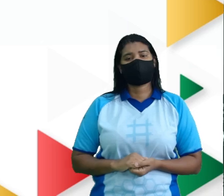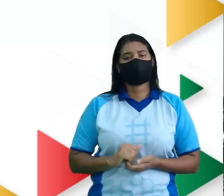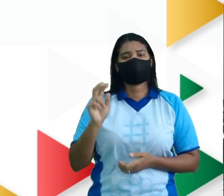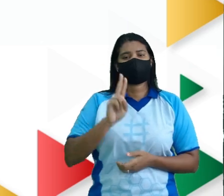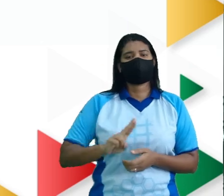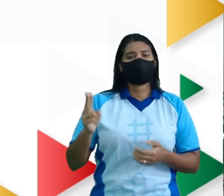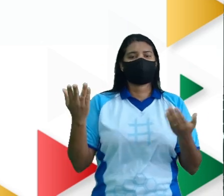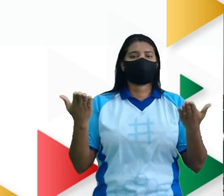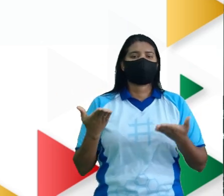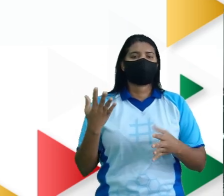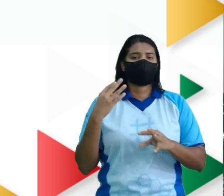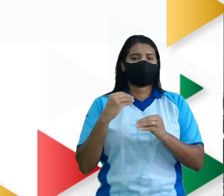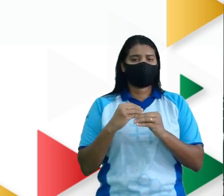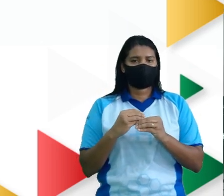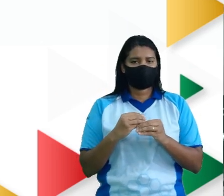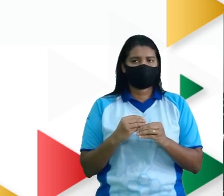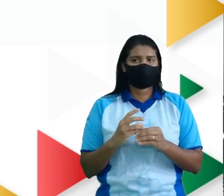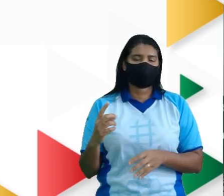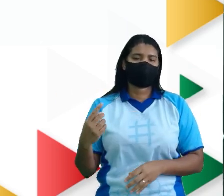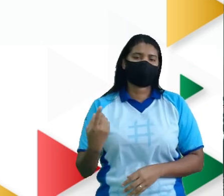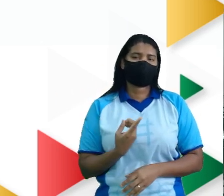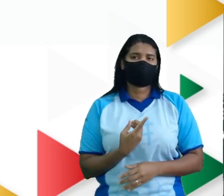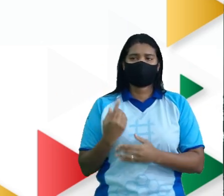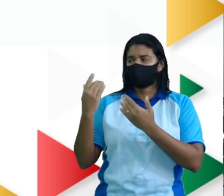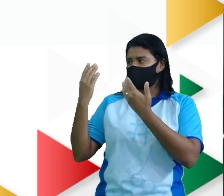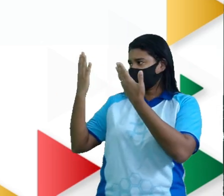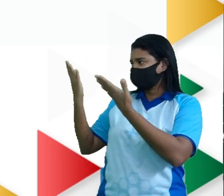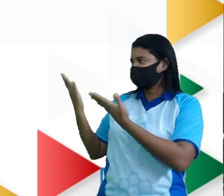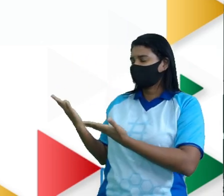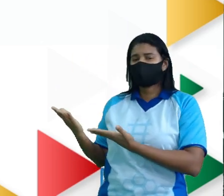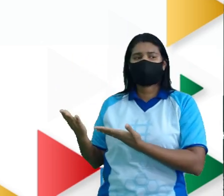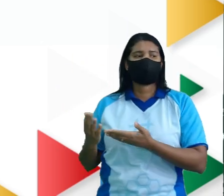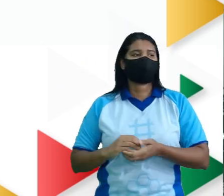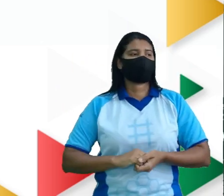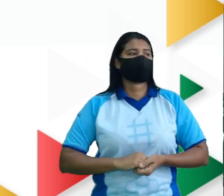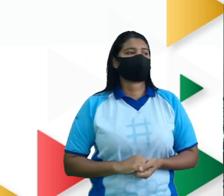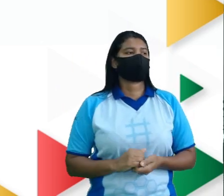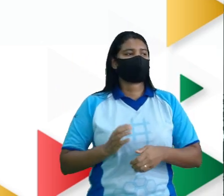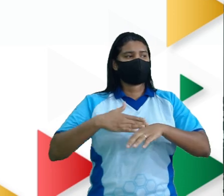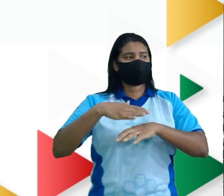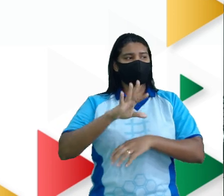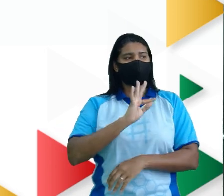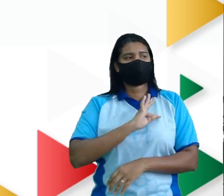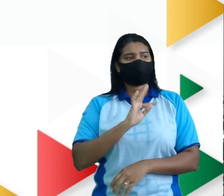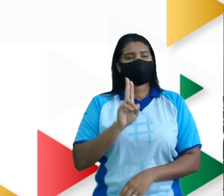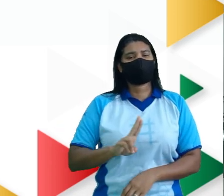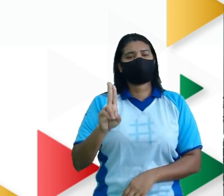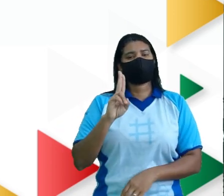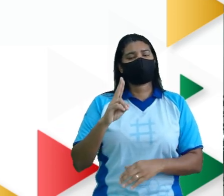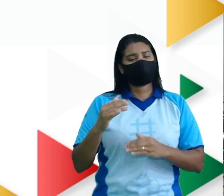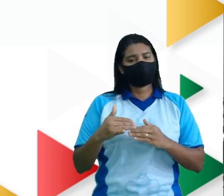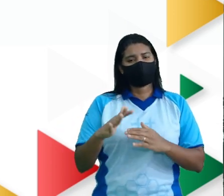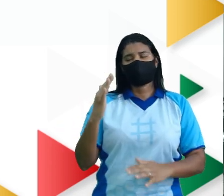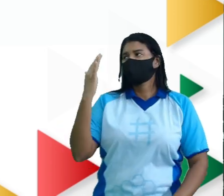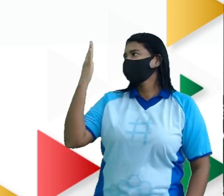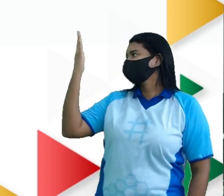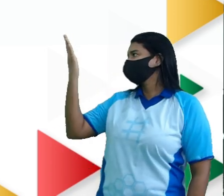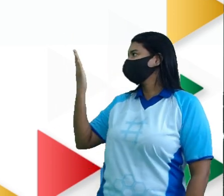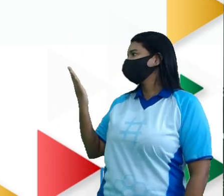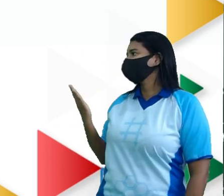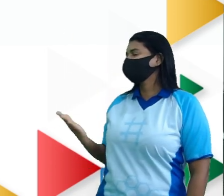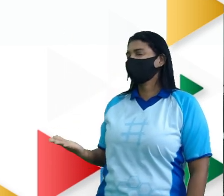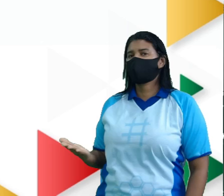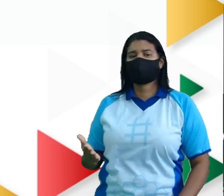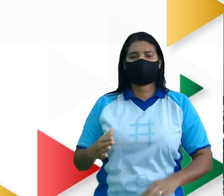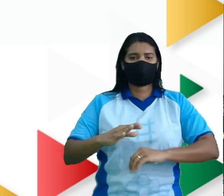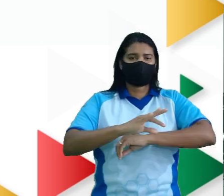agora, né, o nosso, sem usar as demais técnicas, usando exatamente essa noção de